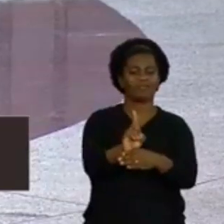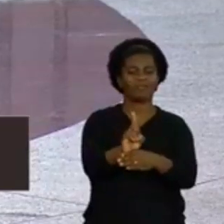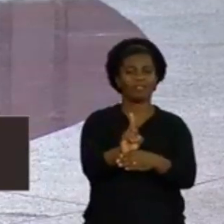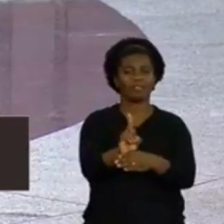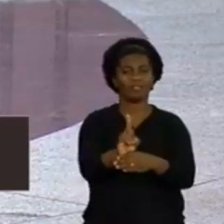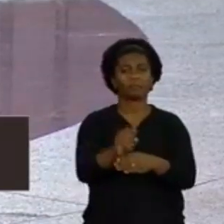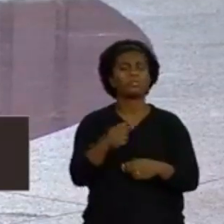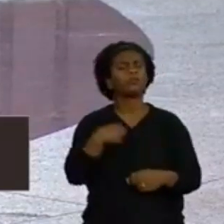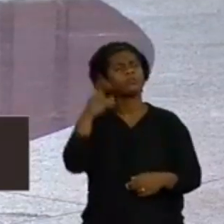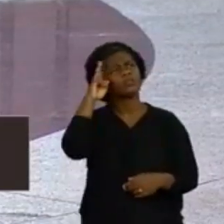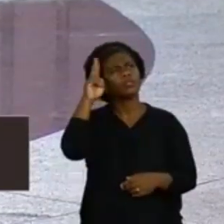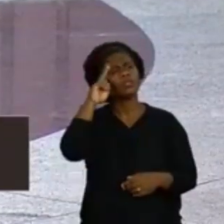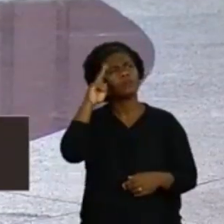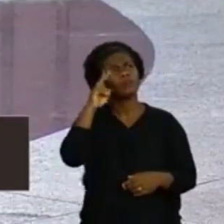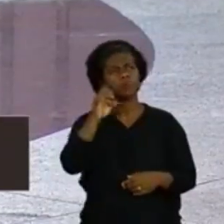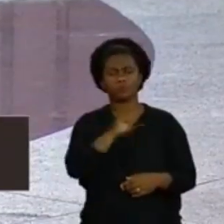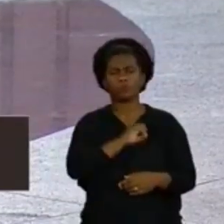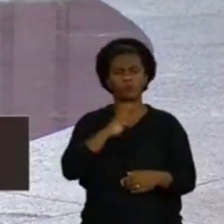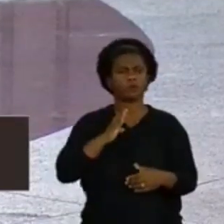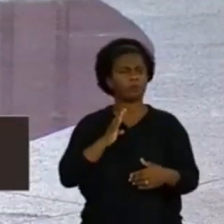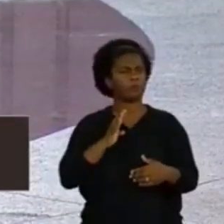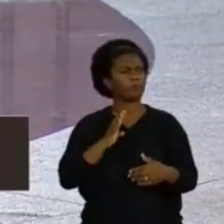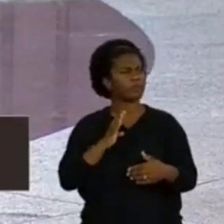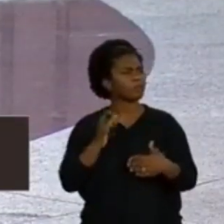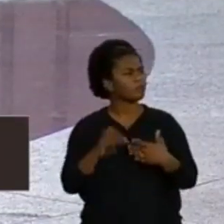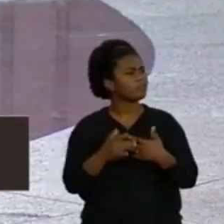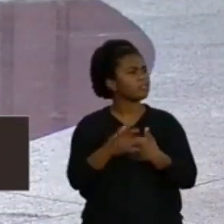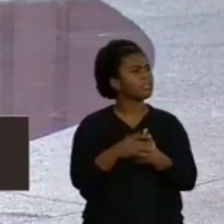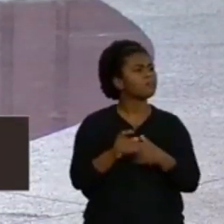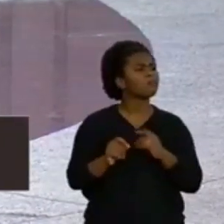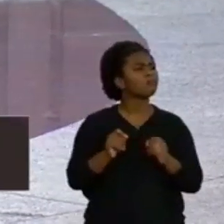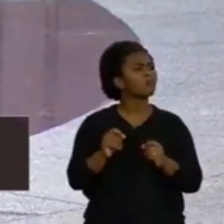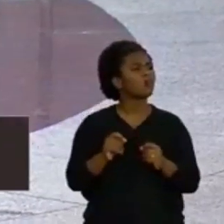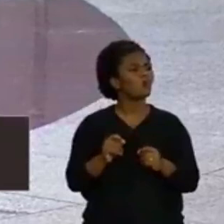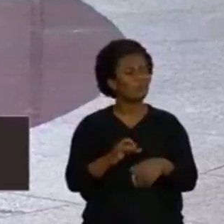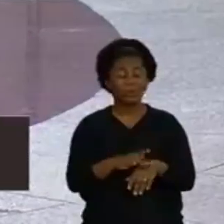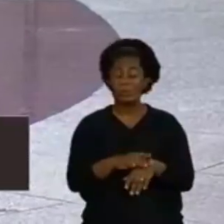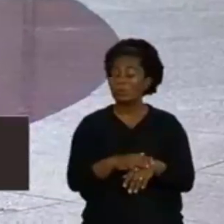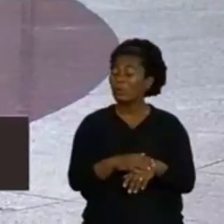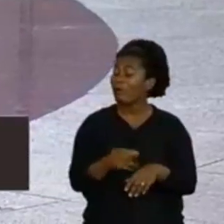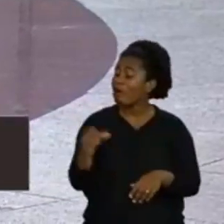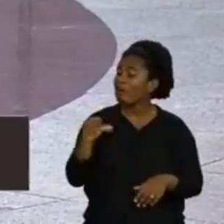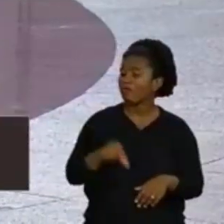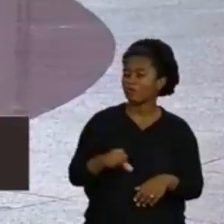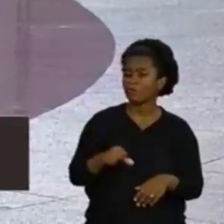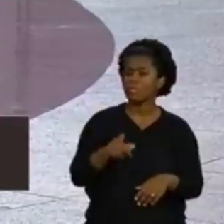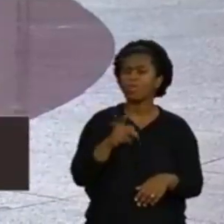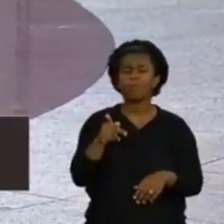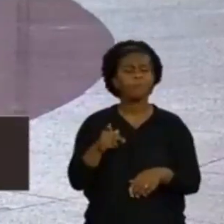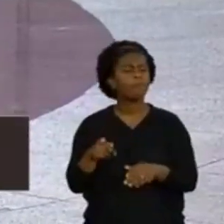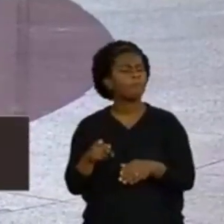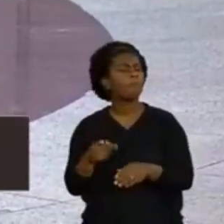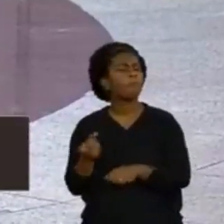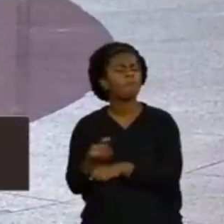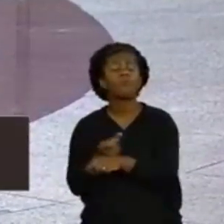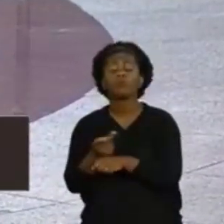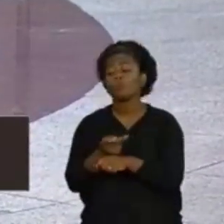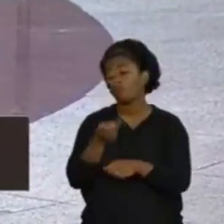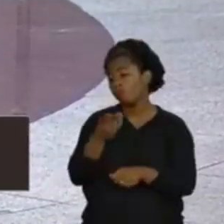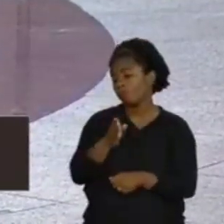que no exame dela deu uma doença grave, e ela me procurou lá no Brás, e ela disse assim: